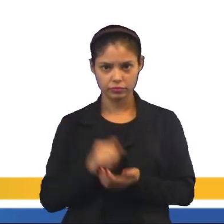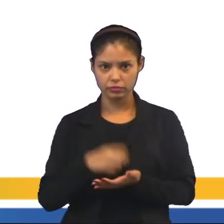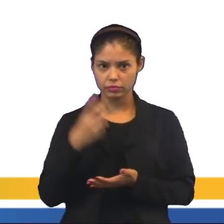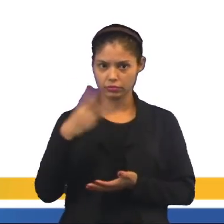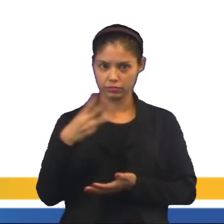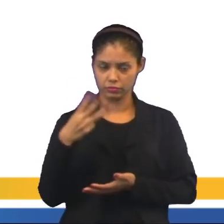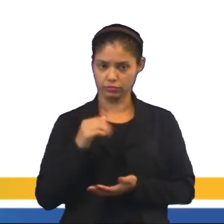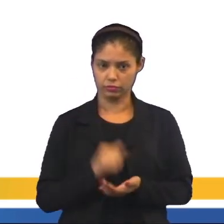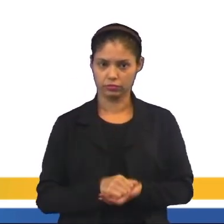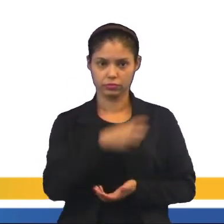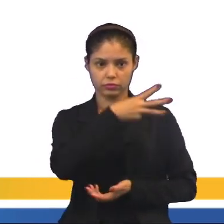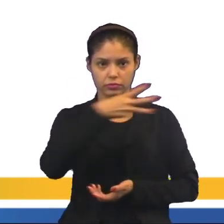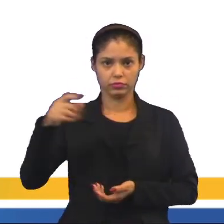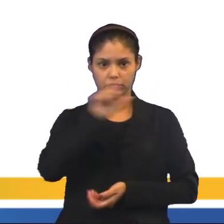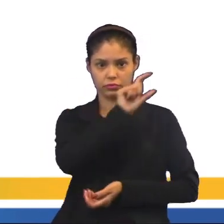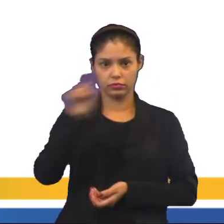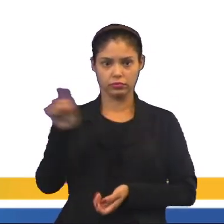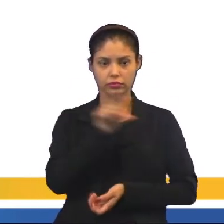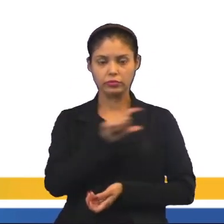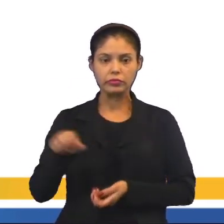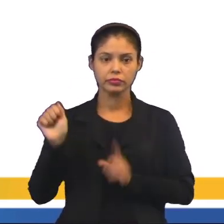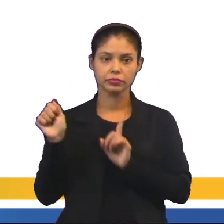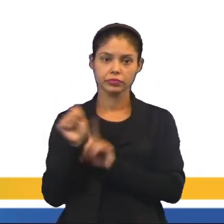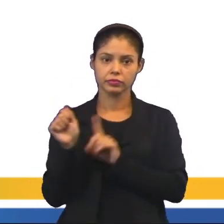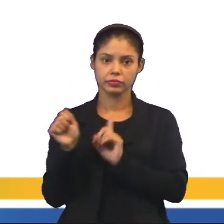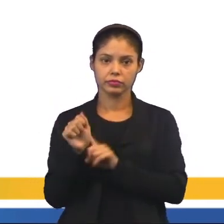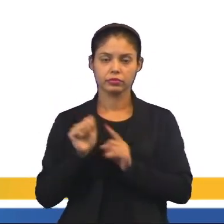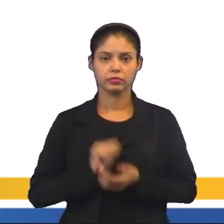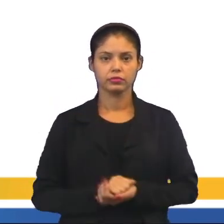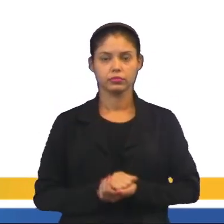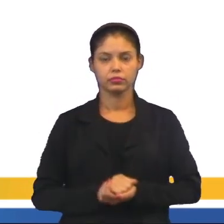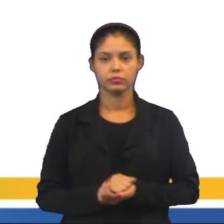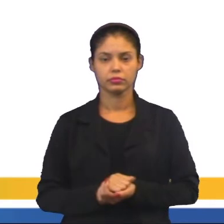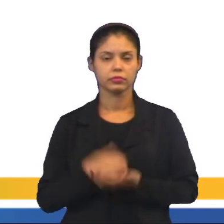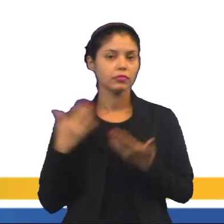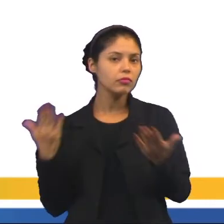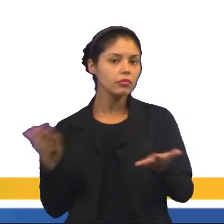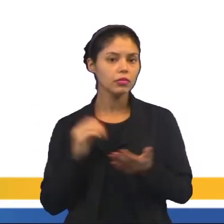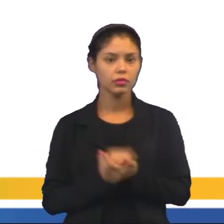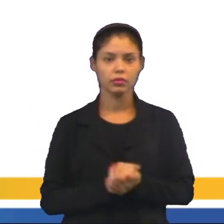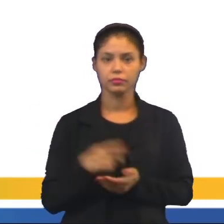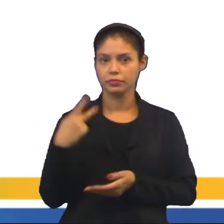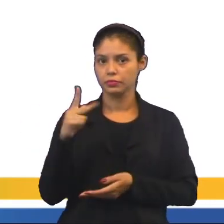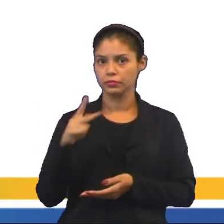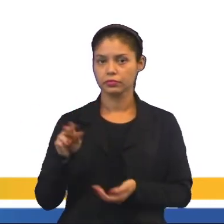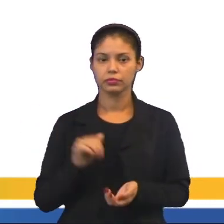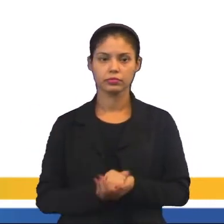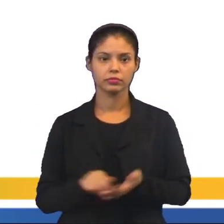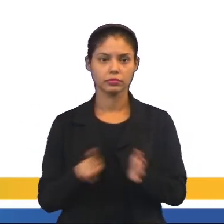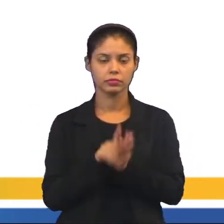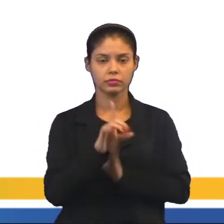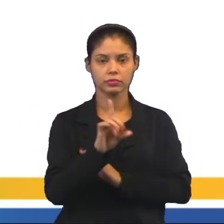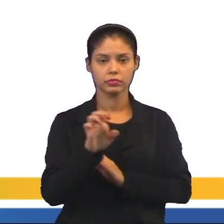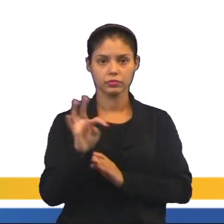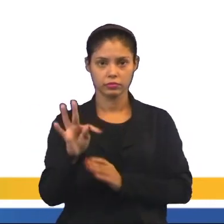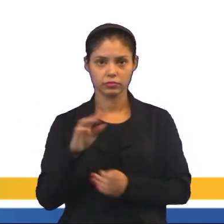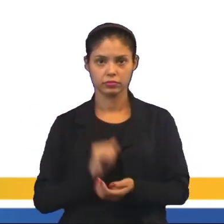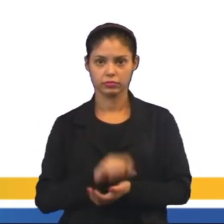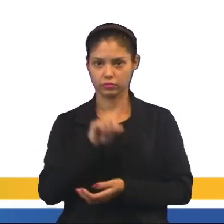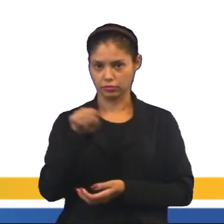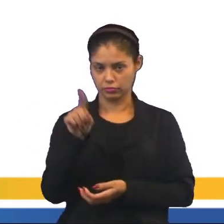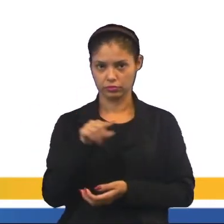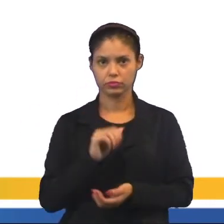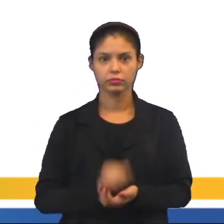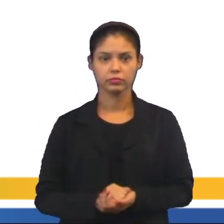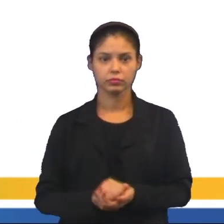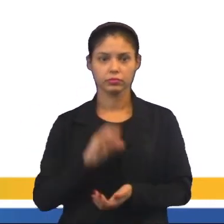filas paralelas na correspondente A, tá? Então, seu determinante aí, ele é nulo. Observe aí